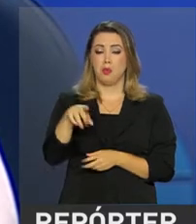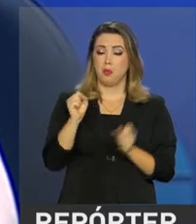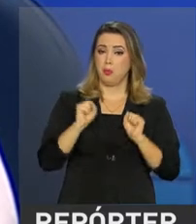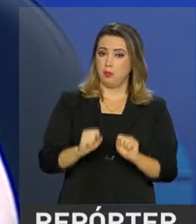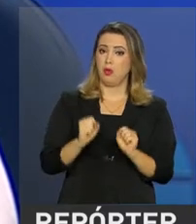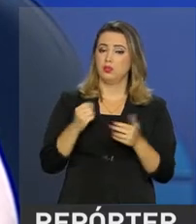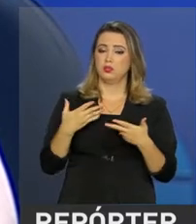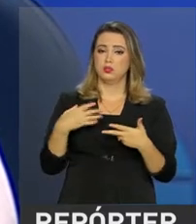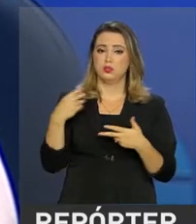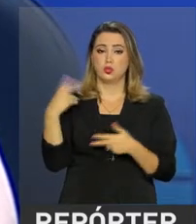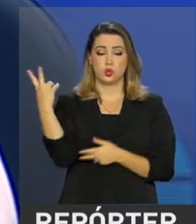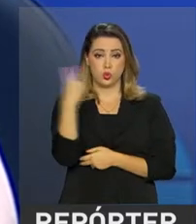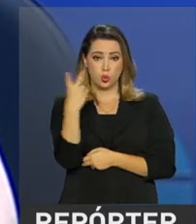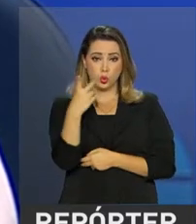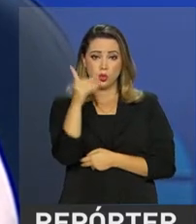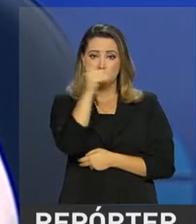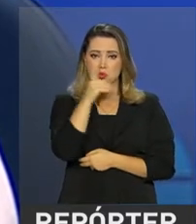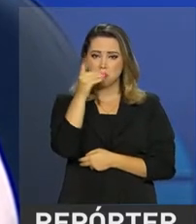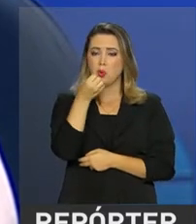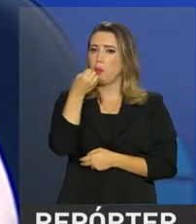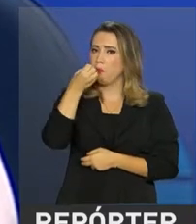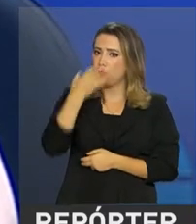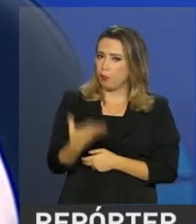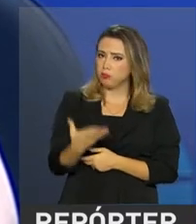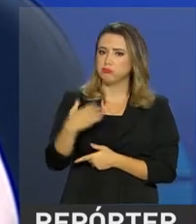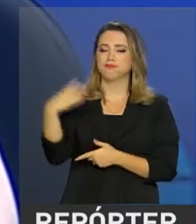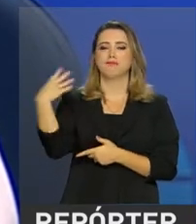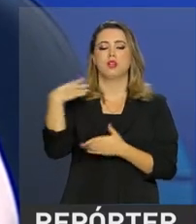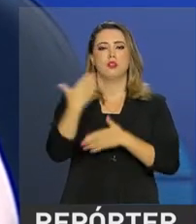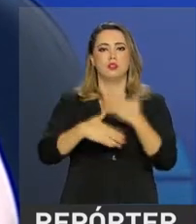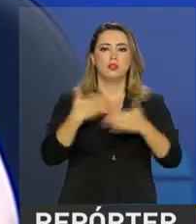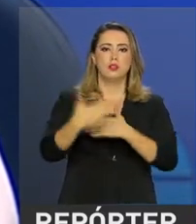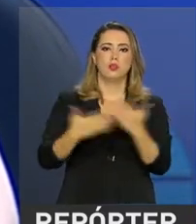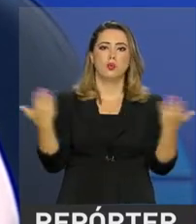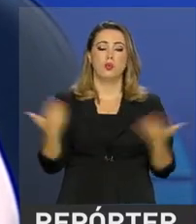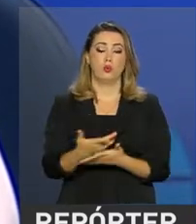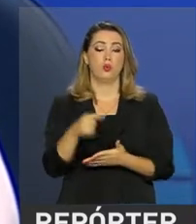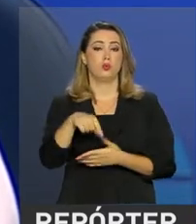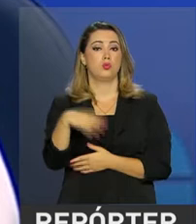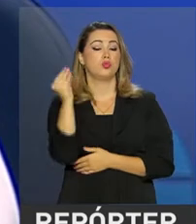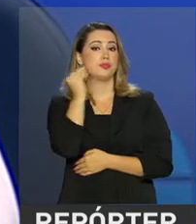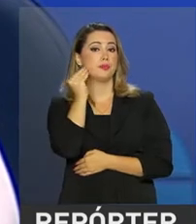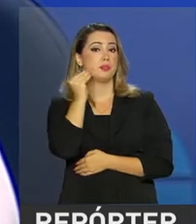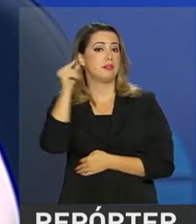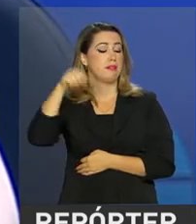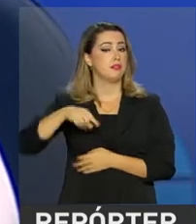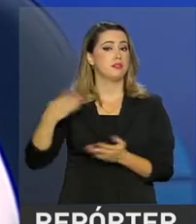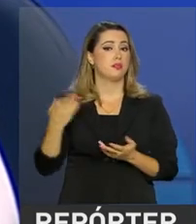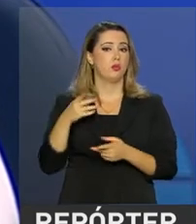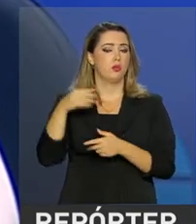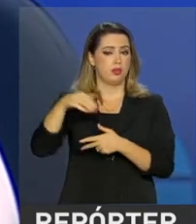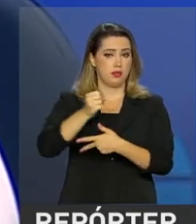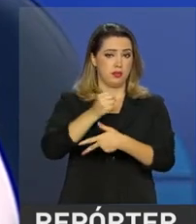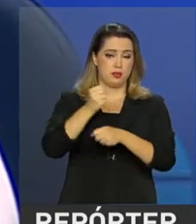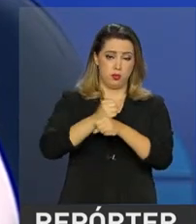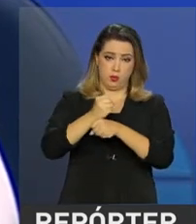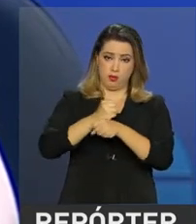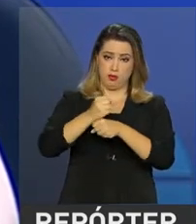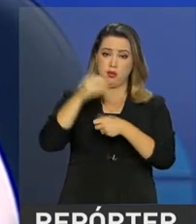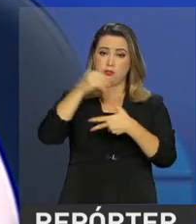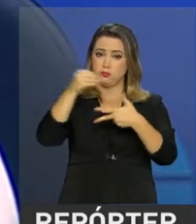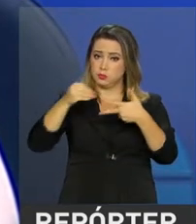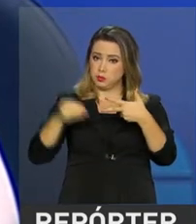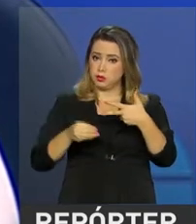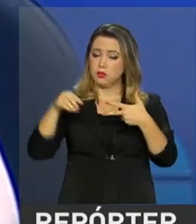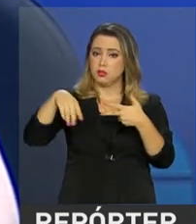viável a aplicação em dois domingos. Eu creio que o legado que fica do Enem 2017 é também com